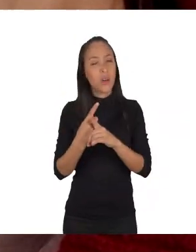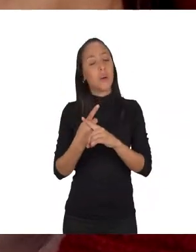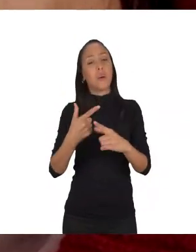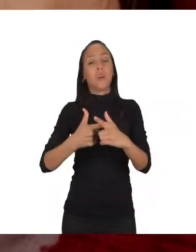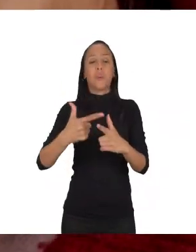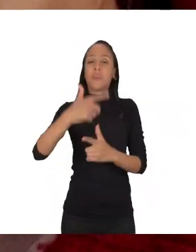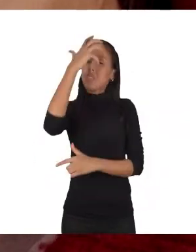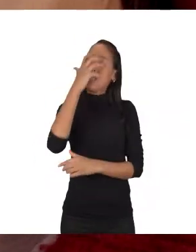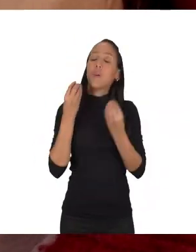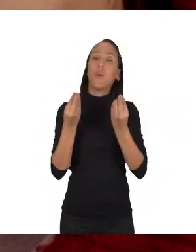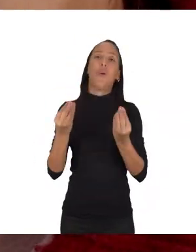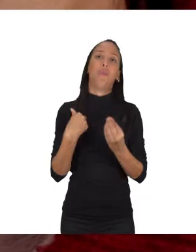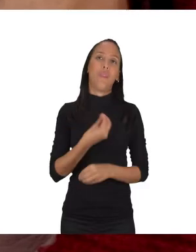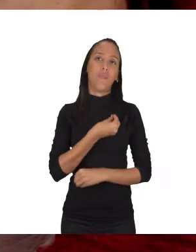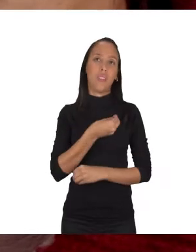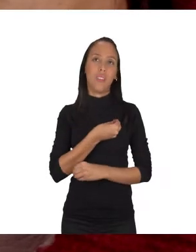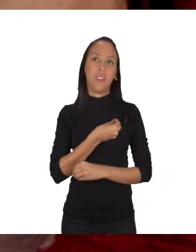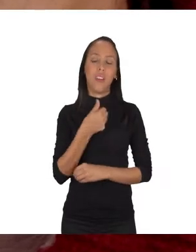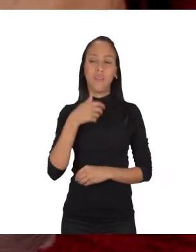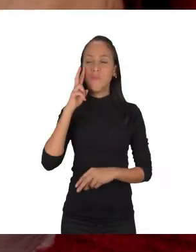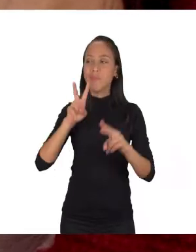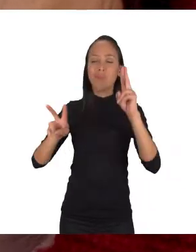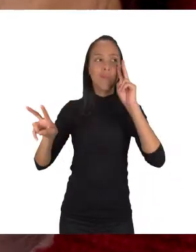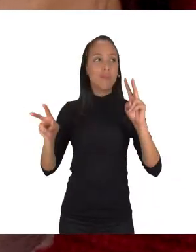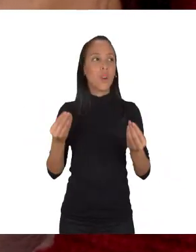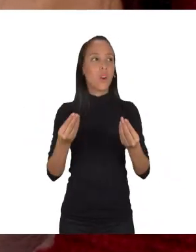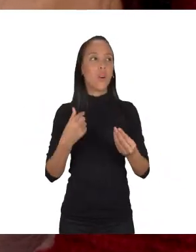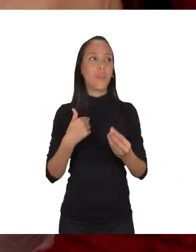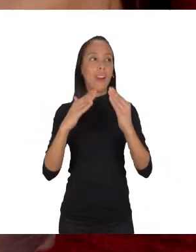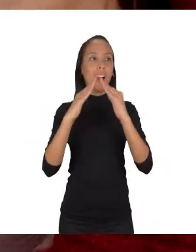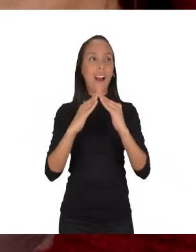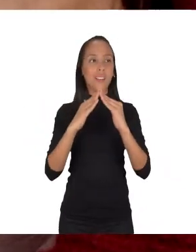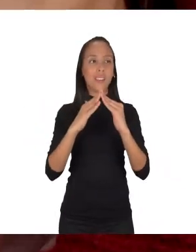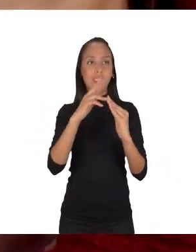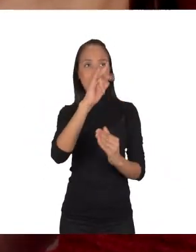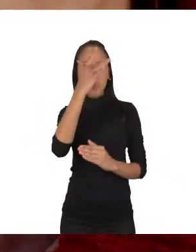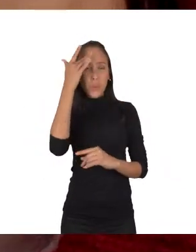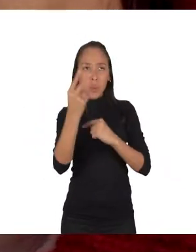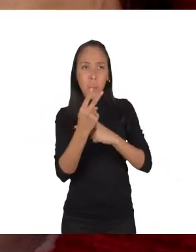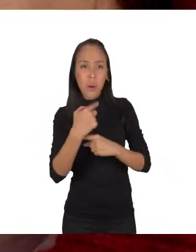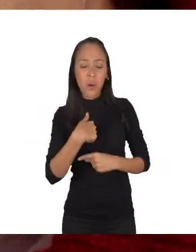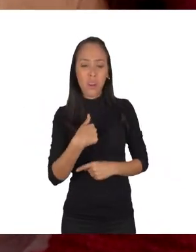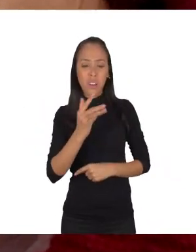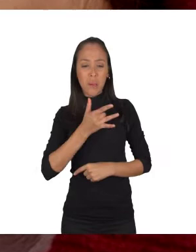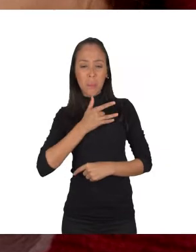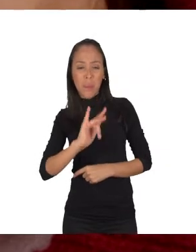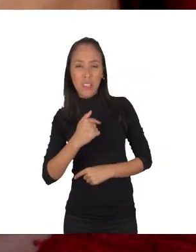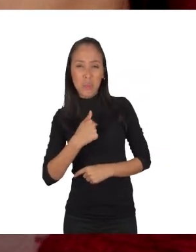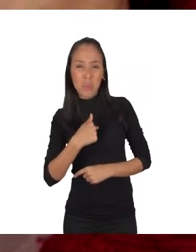esse problema. Primeiramente eu olhei para os lados e pensei assim: e agora? Lá em casa quem vai ficar por pena, piedade ou por dó ao meu